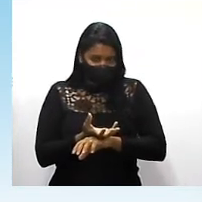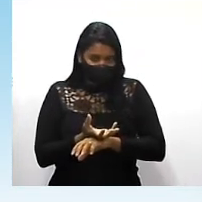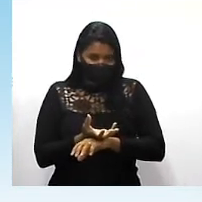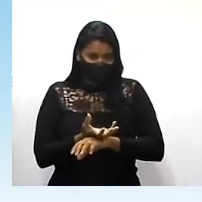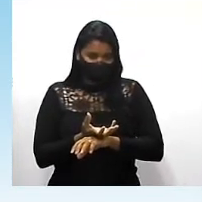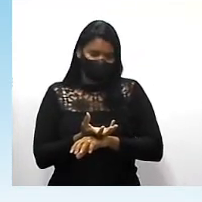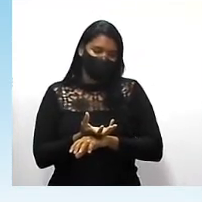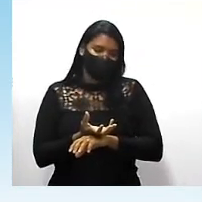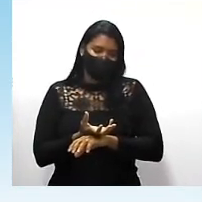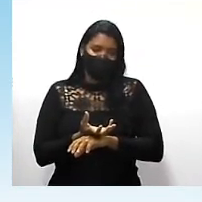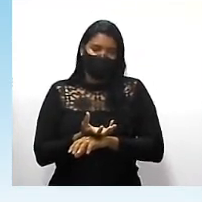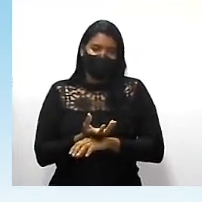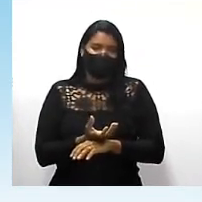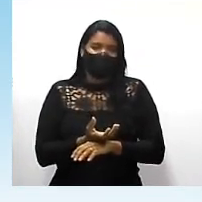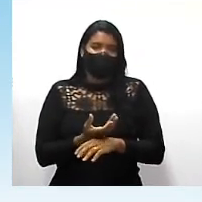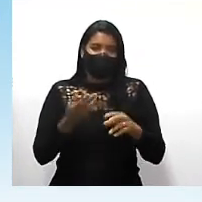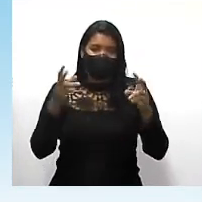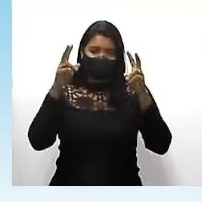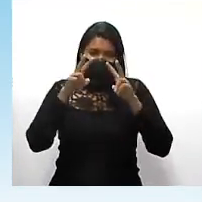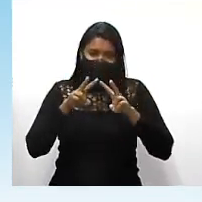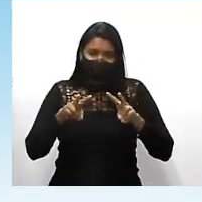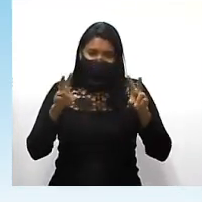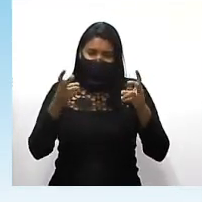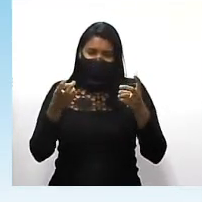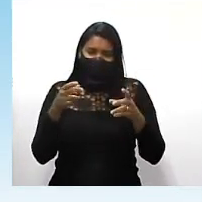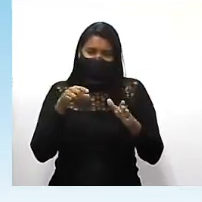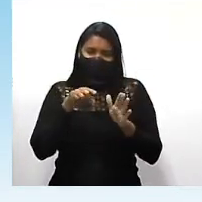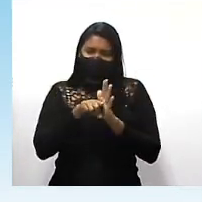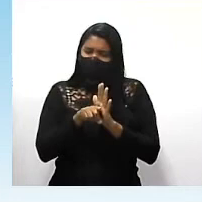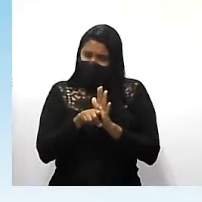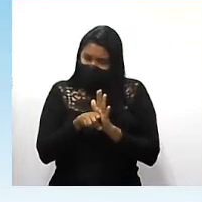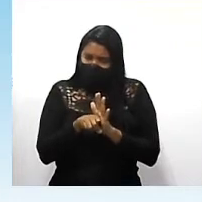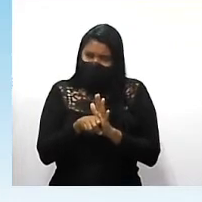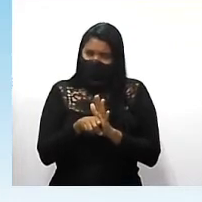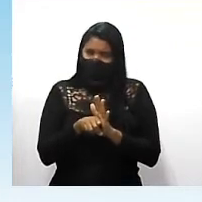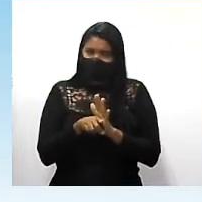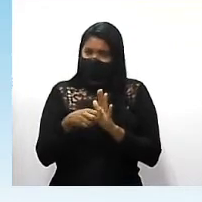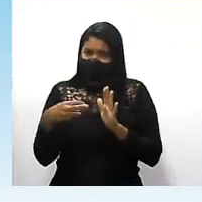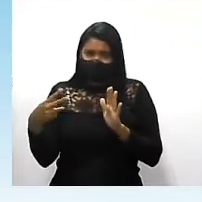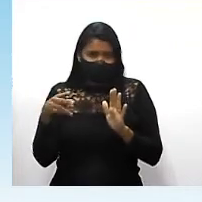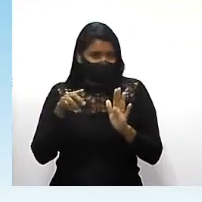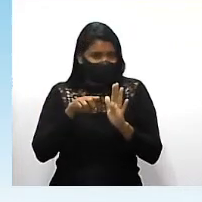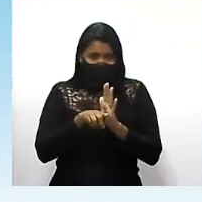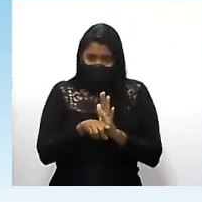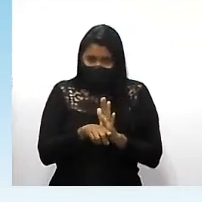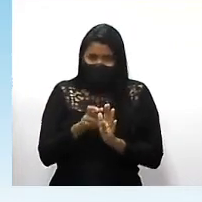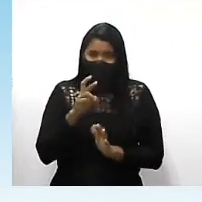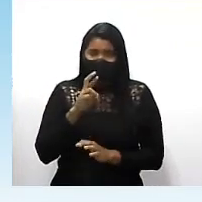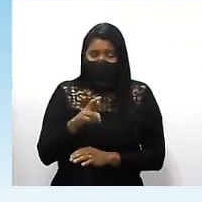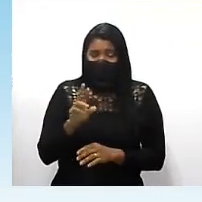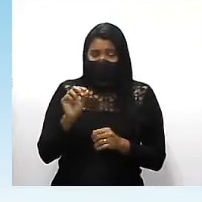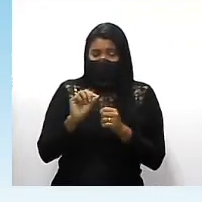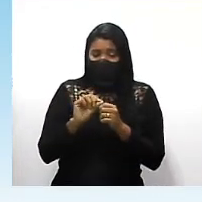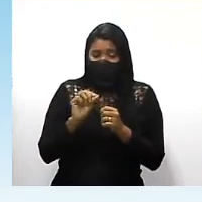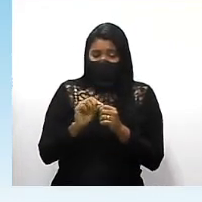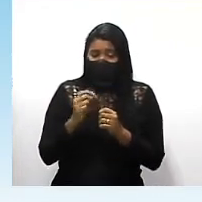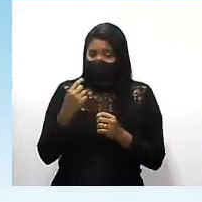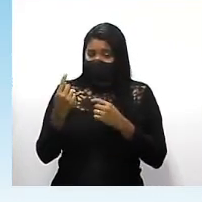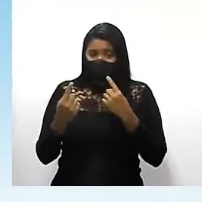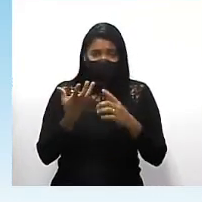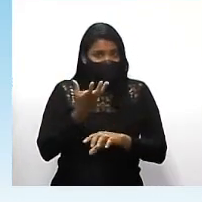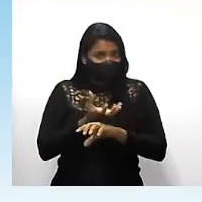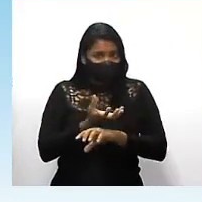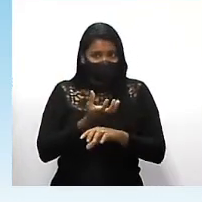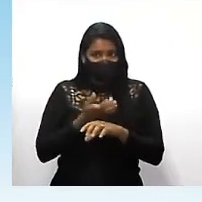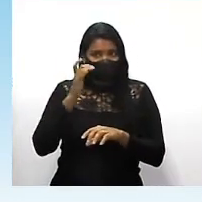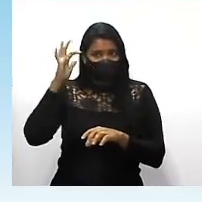levar a uma visão, a uma pergunta, ou perguntas que precisam serem feitas a cada uma dessas